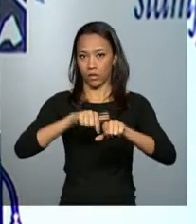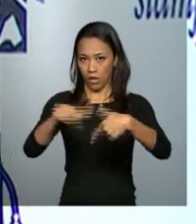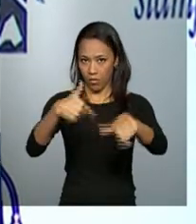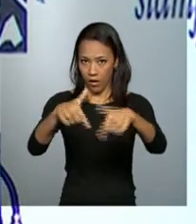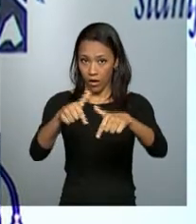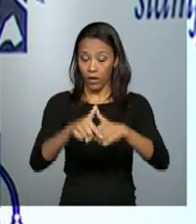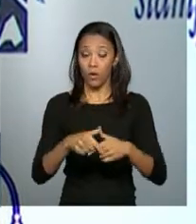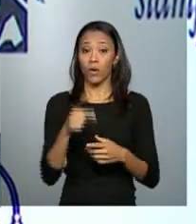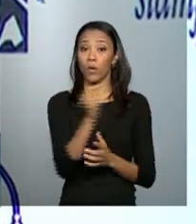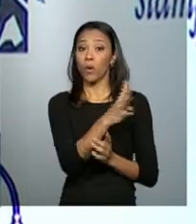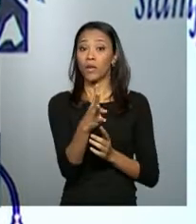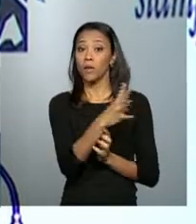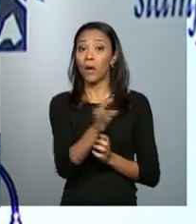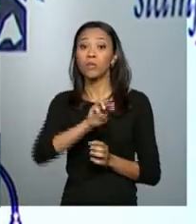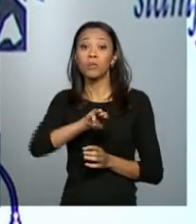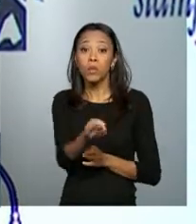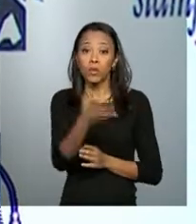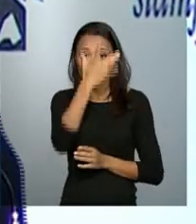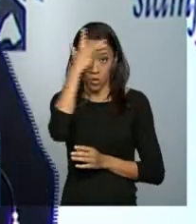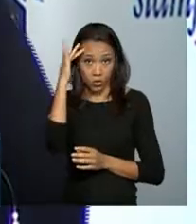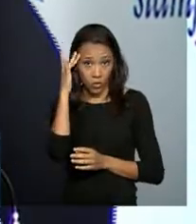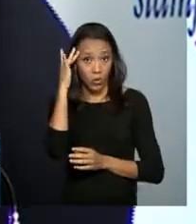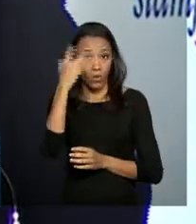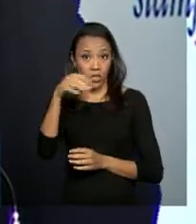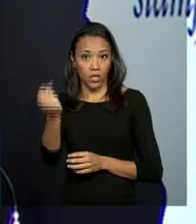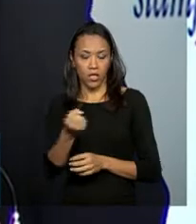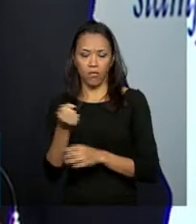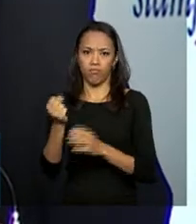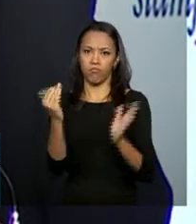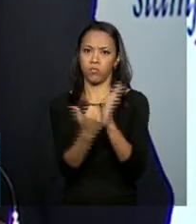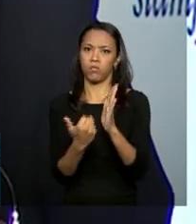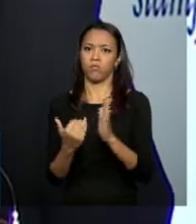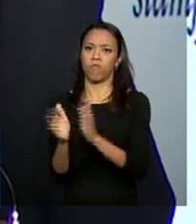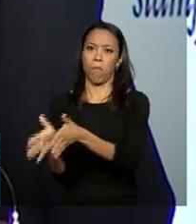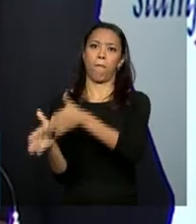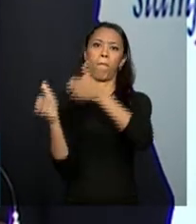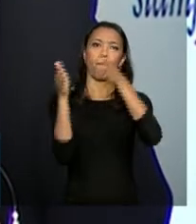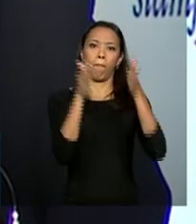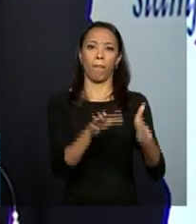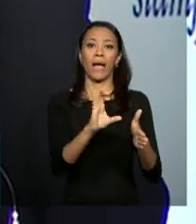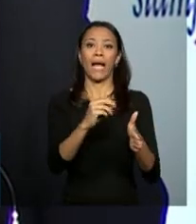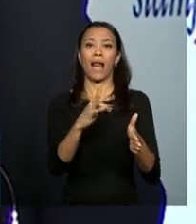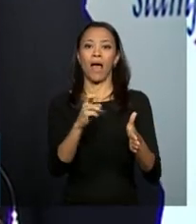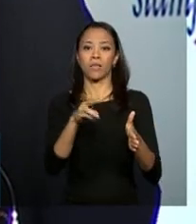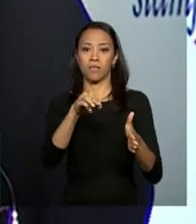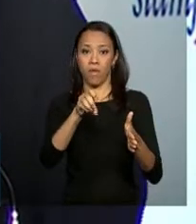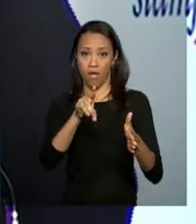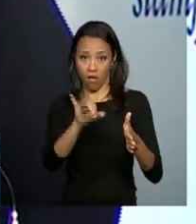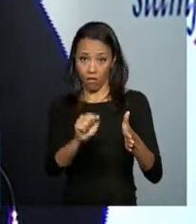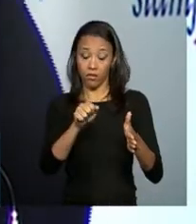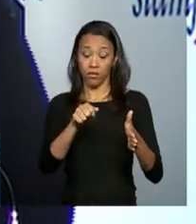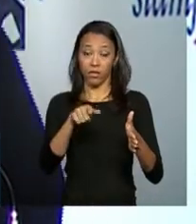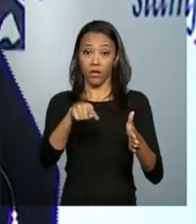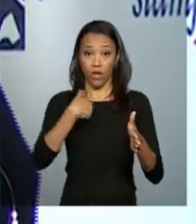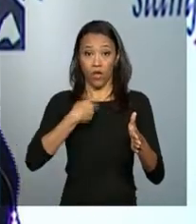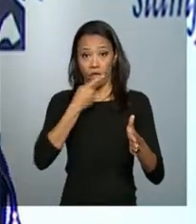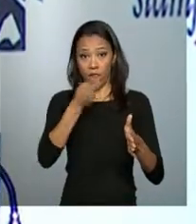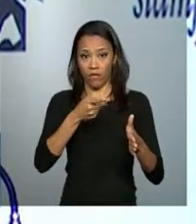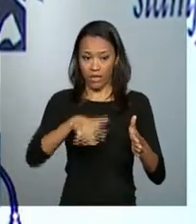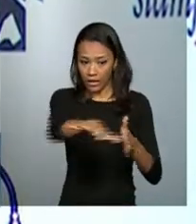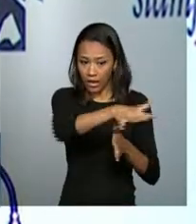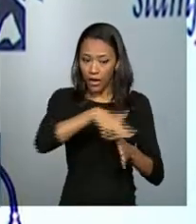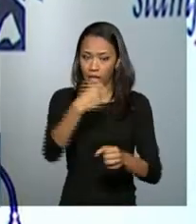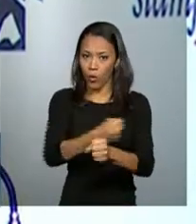44 milhões de pessoas que chegaram à classe média tiveram, na construção civil, eu diria,